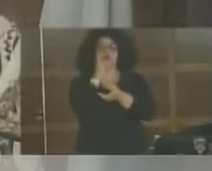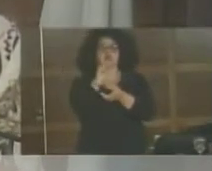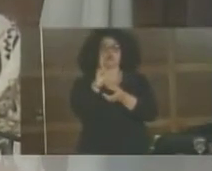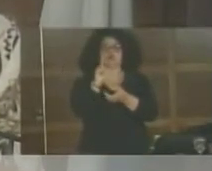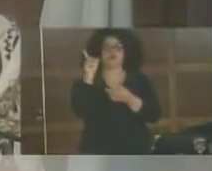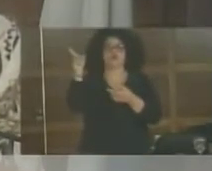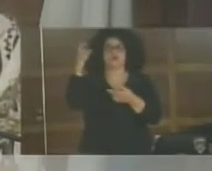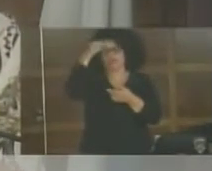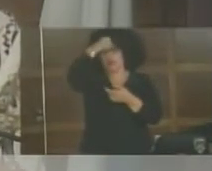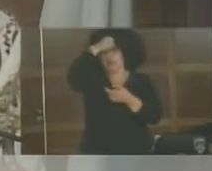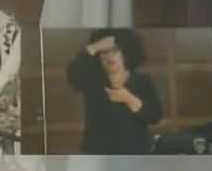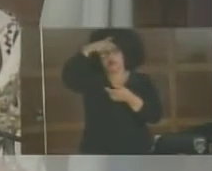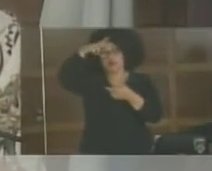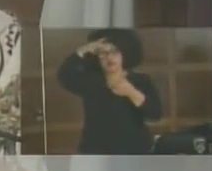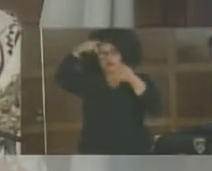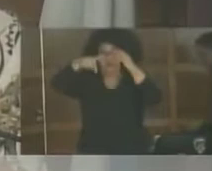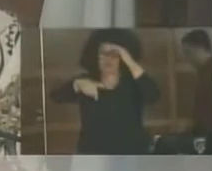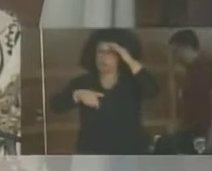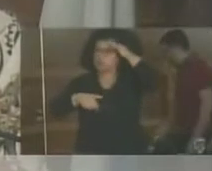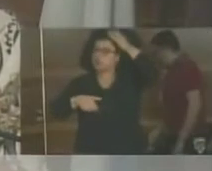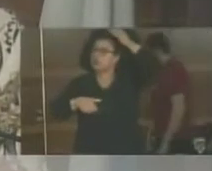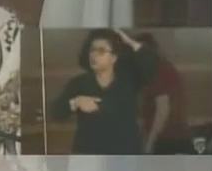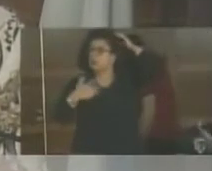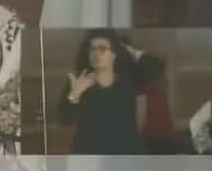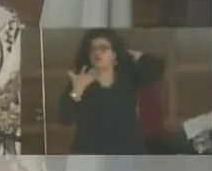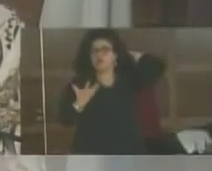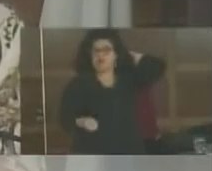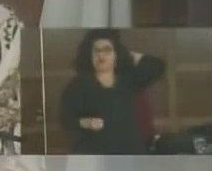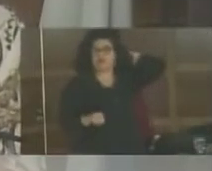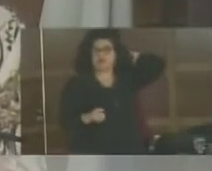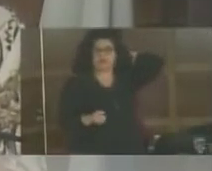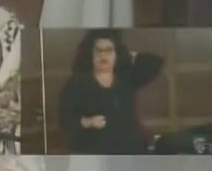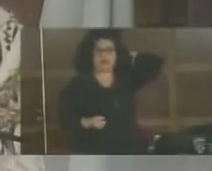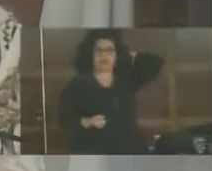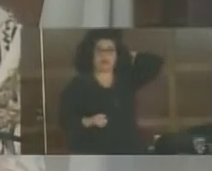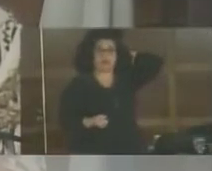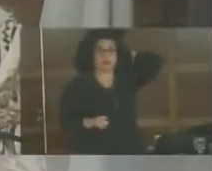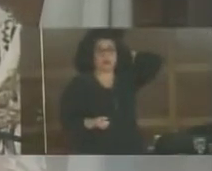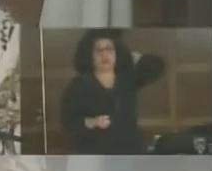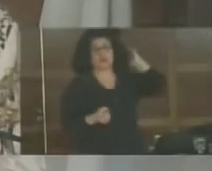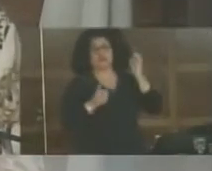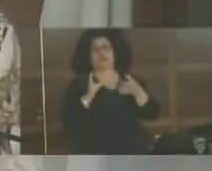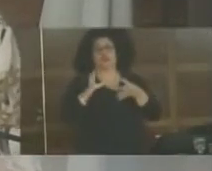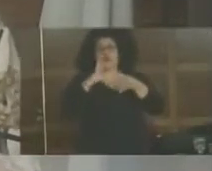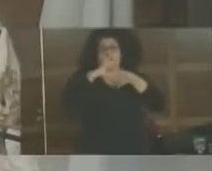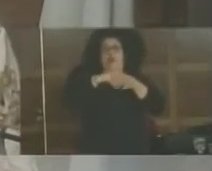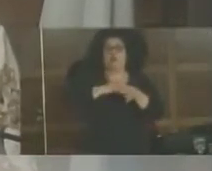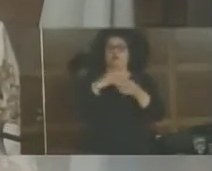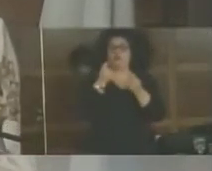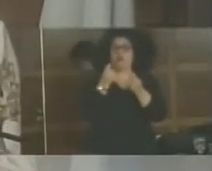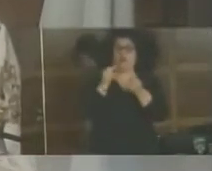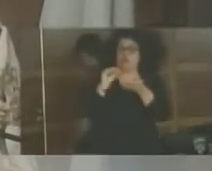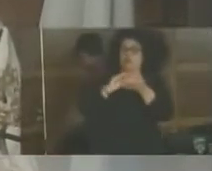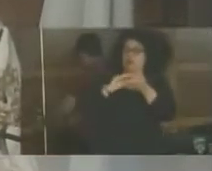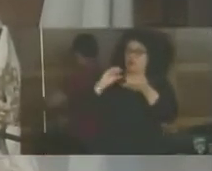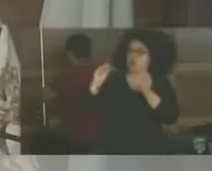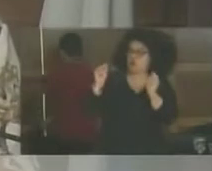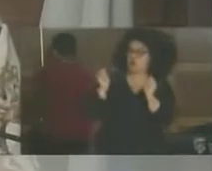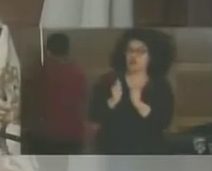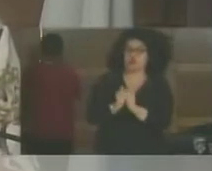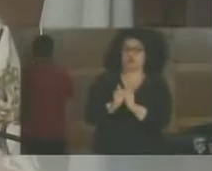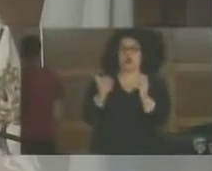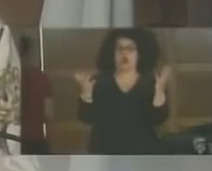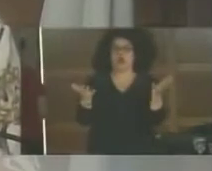prefeito Fernando Jordão, sensível à causa, fez a complementação da verba, e agora